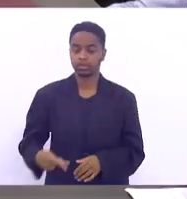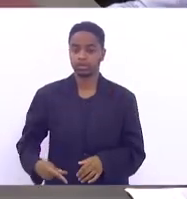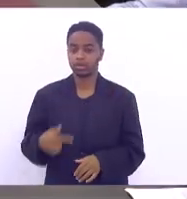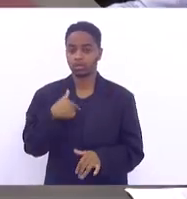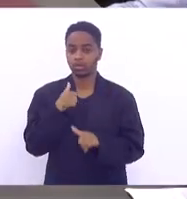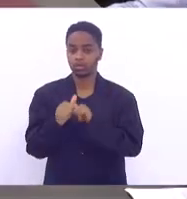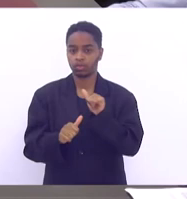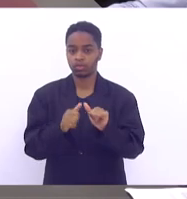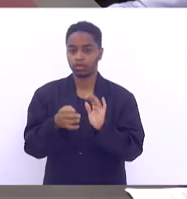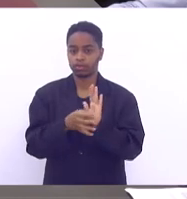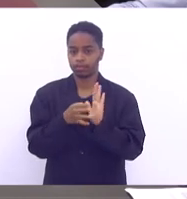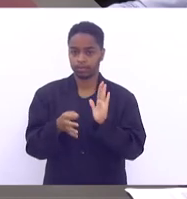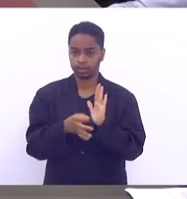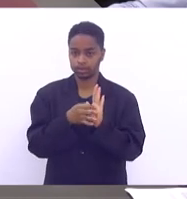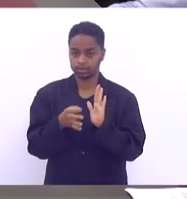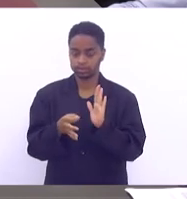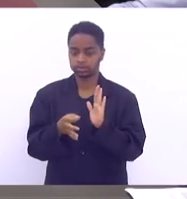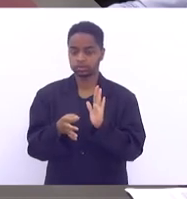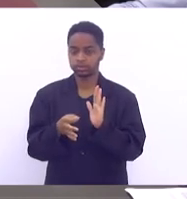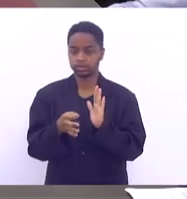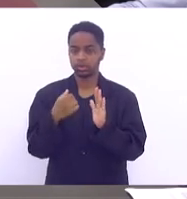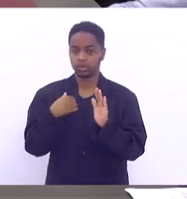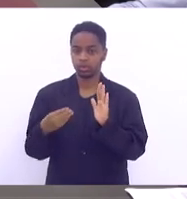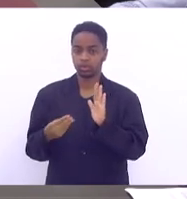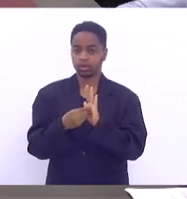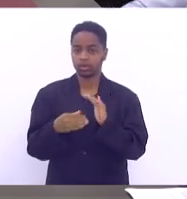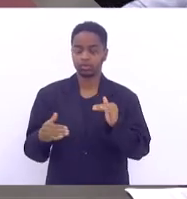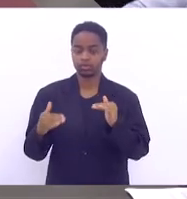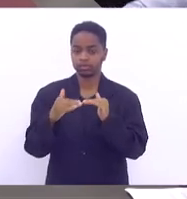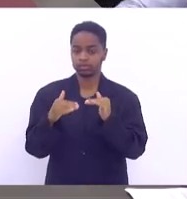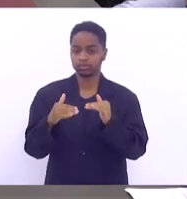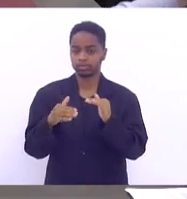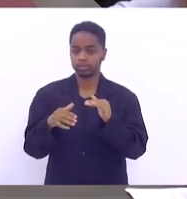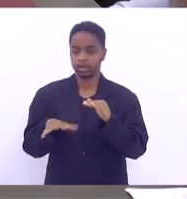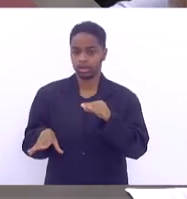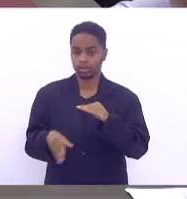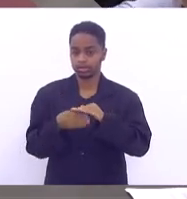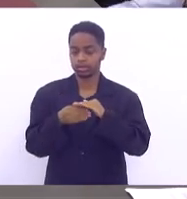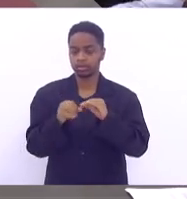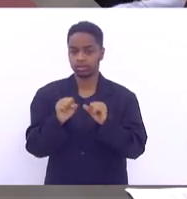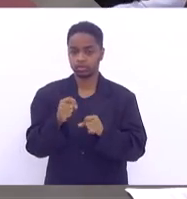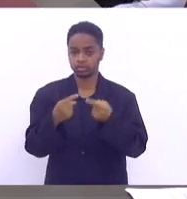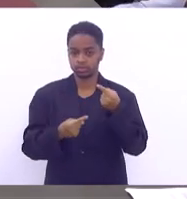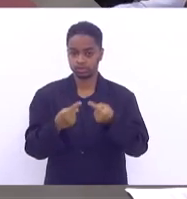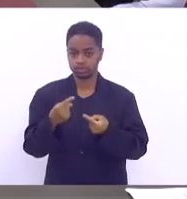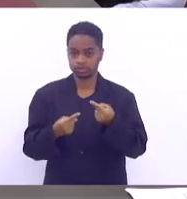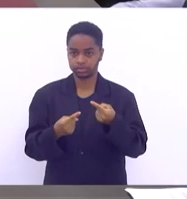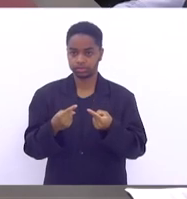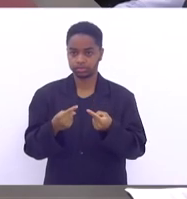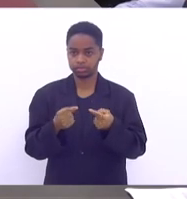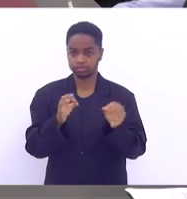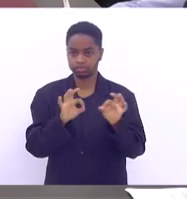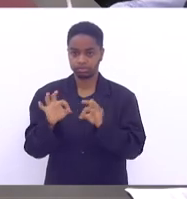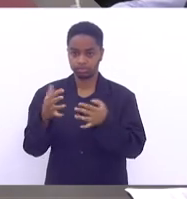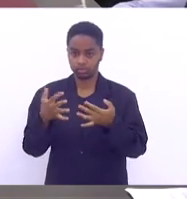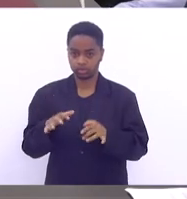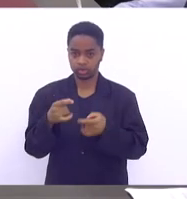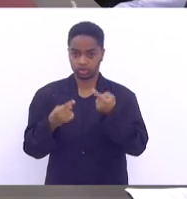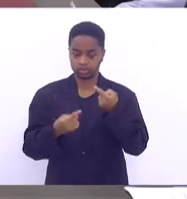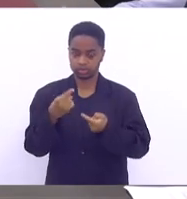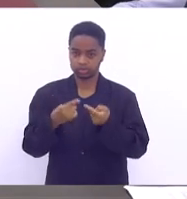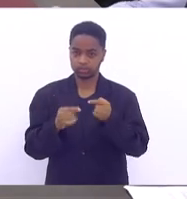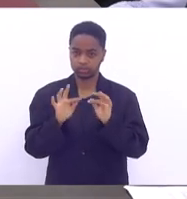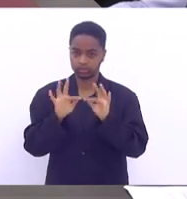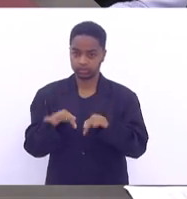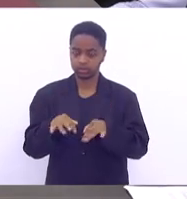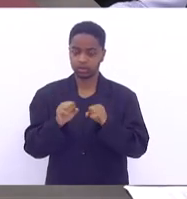parecer. Vou dar favorável à emenda. Em discussão. Não havendo quem queira discutir, encerrada a